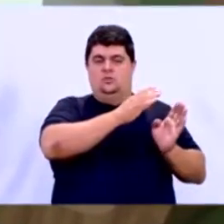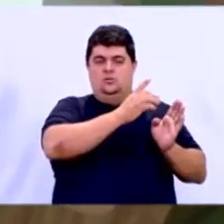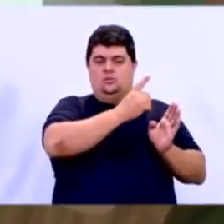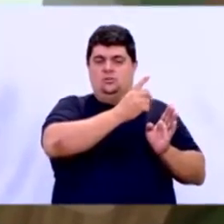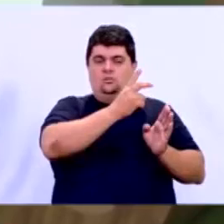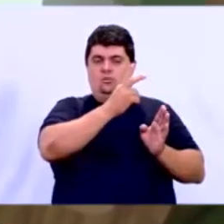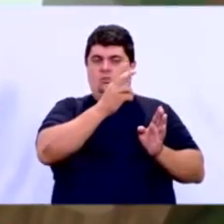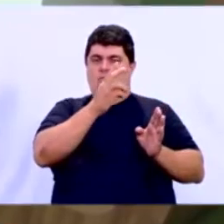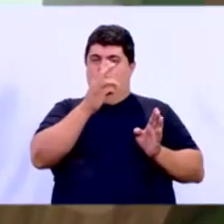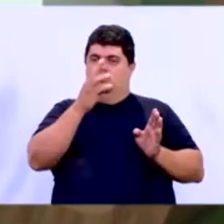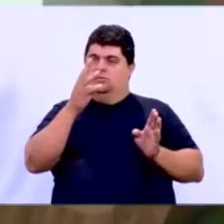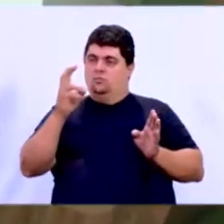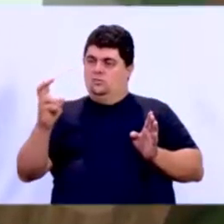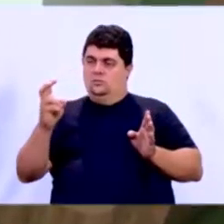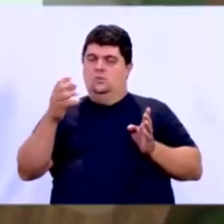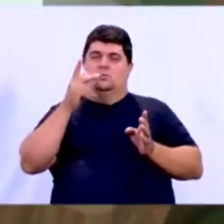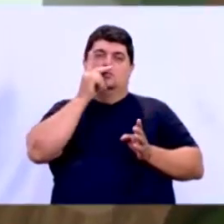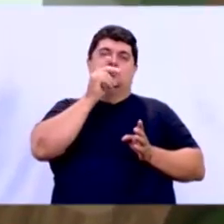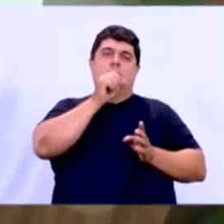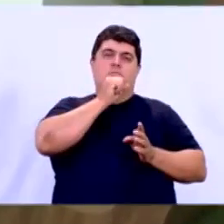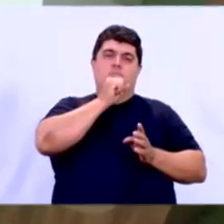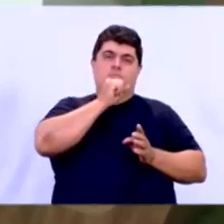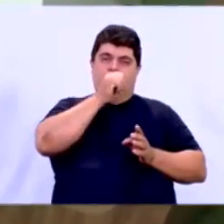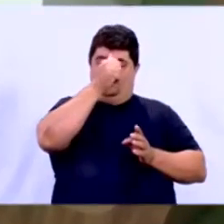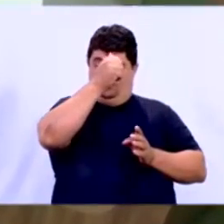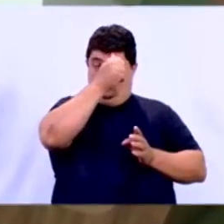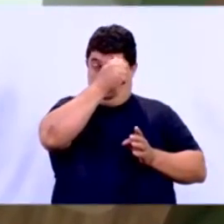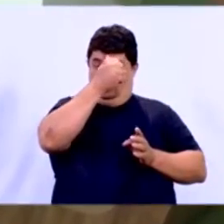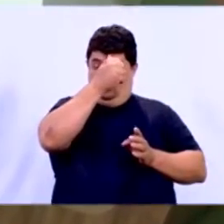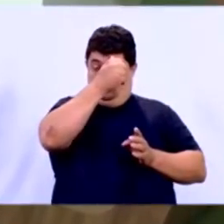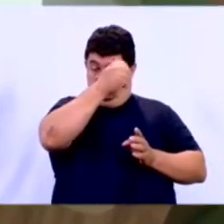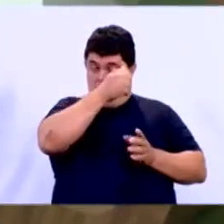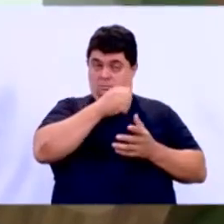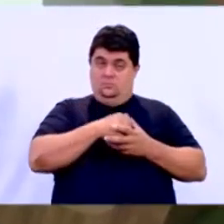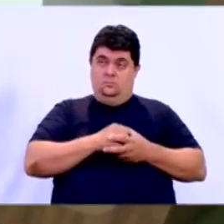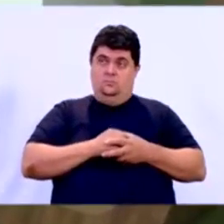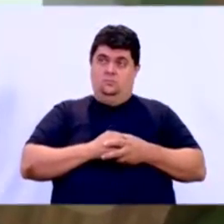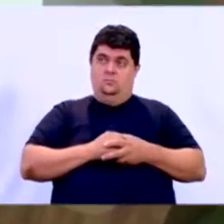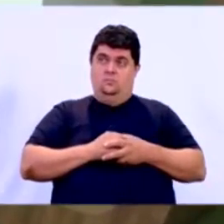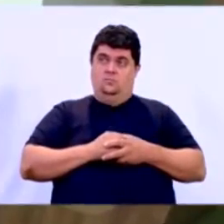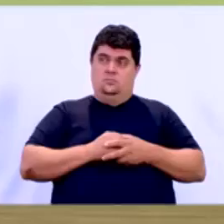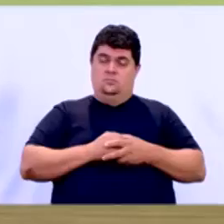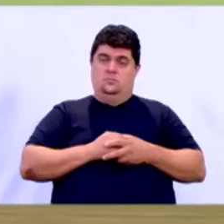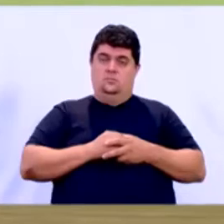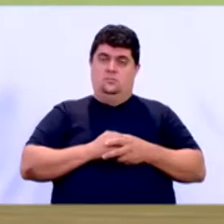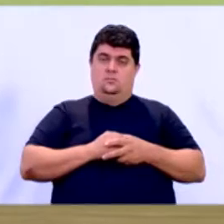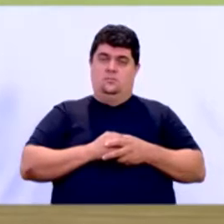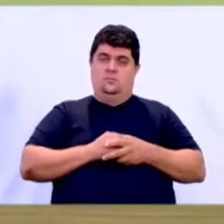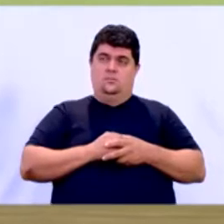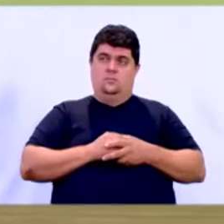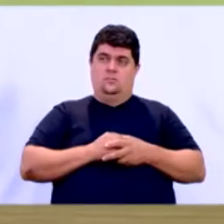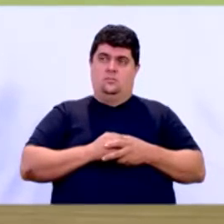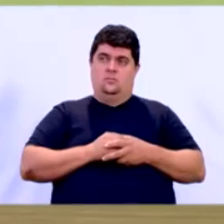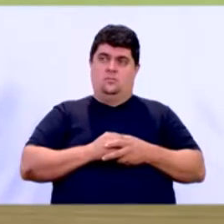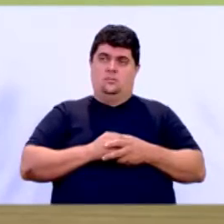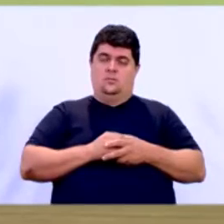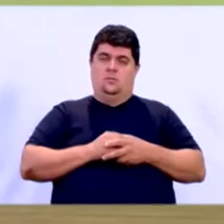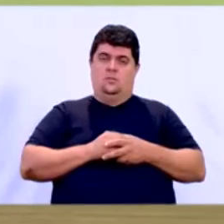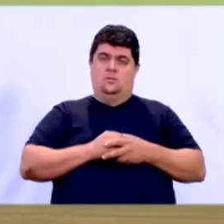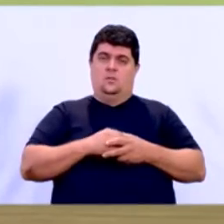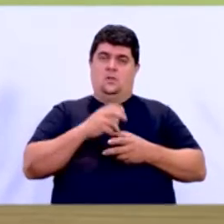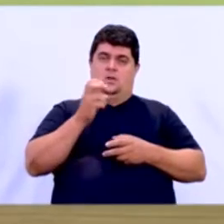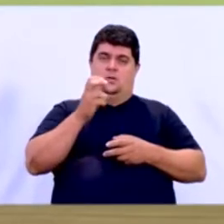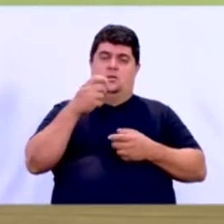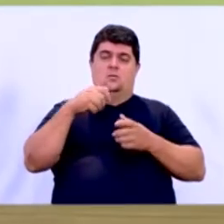né? Então fica Então, aqui de Porto Velho, referente ao transporte de carga, né? transporte rodoviário de cargas. Então, eles colocaram na questão